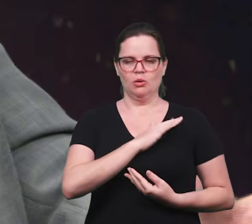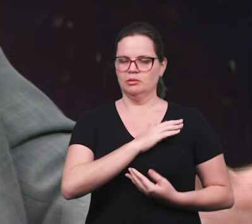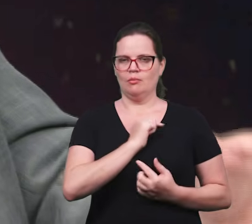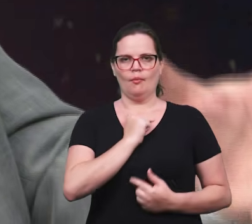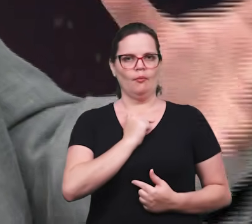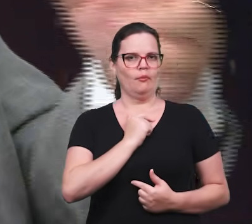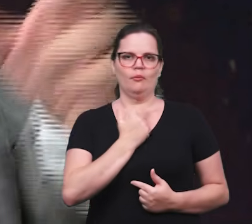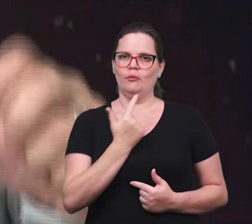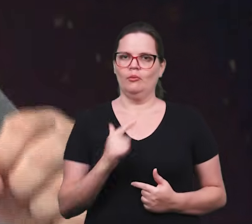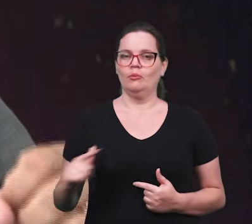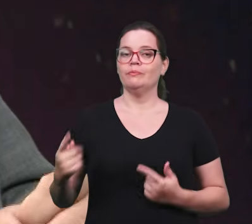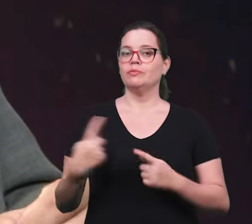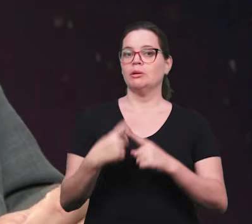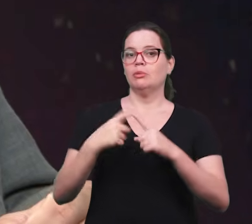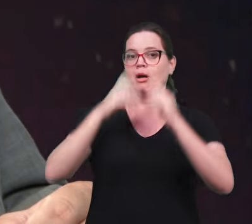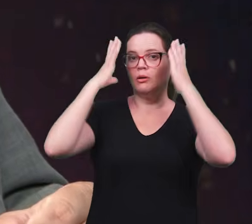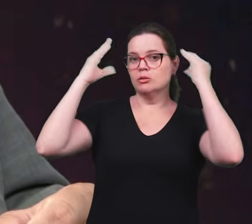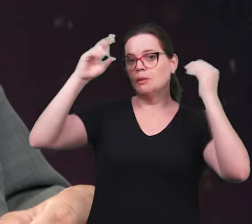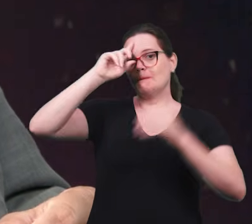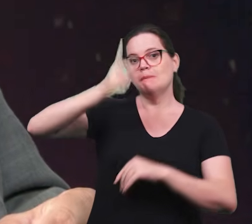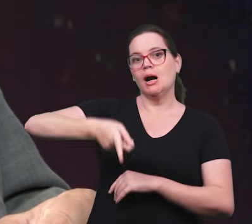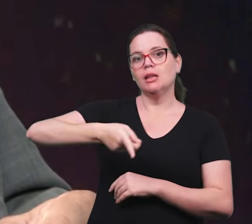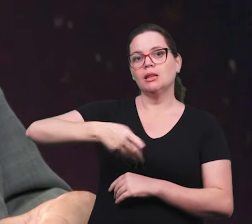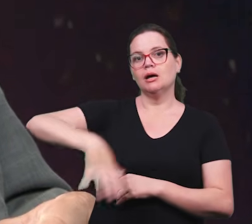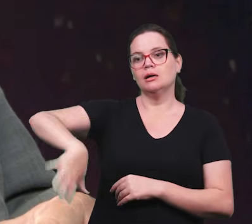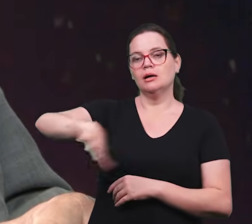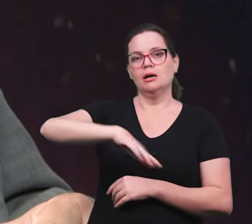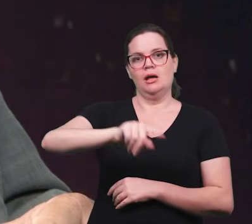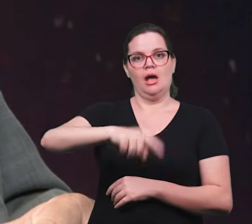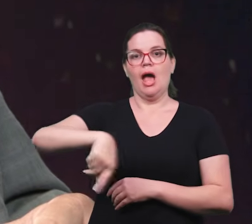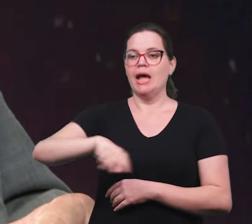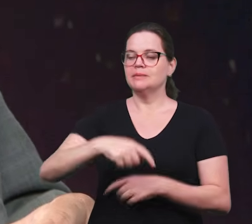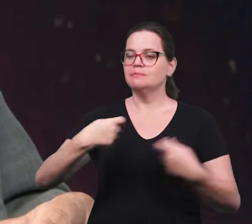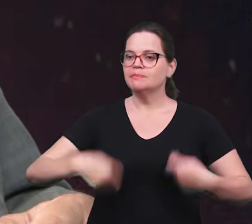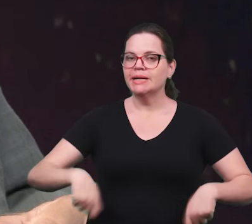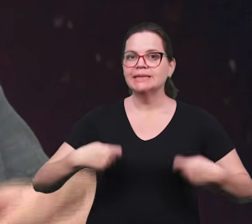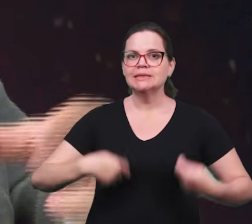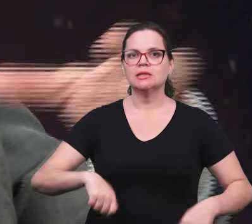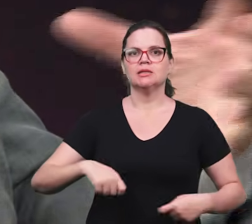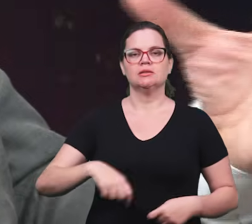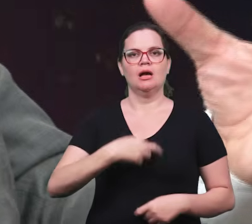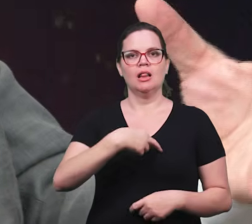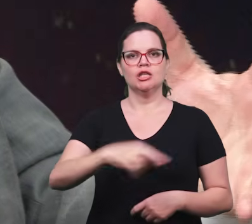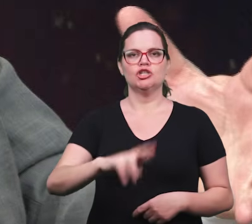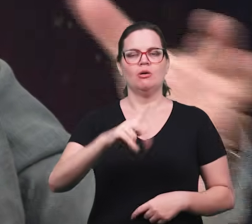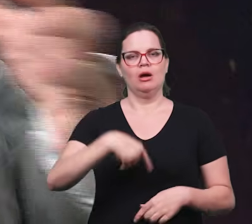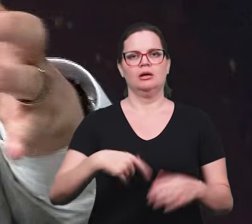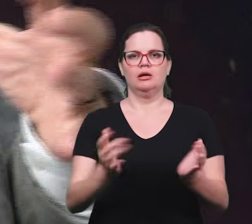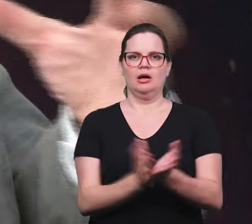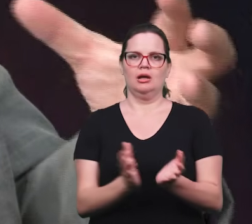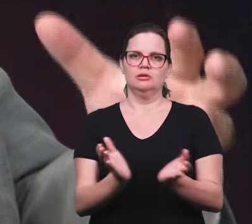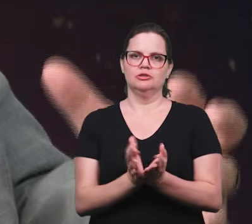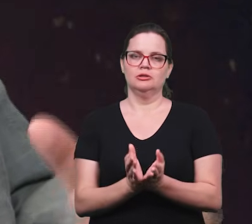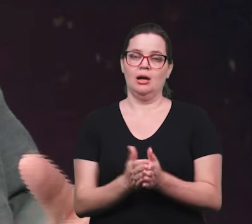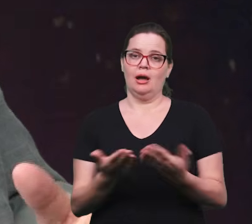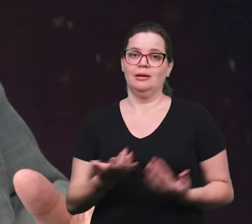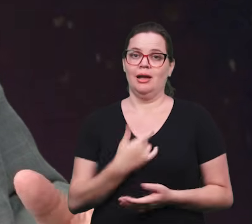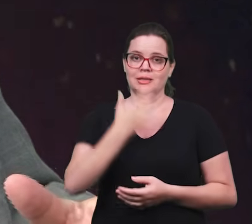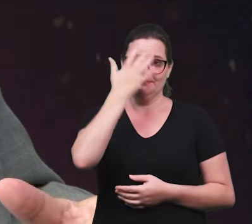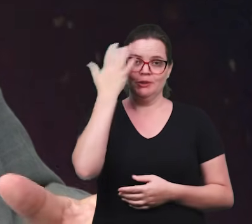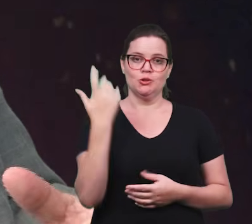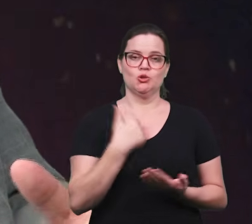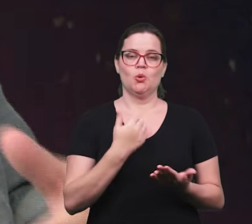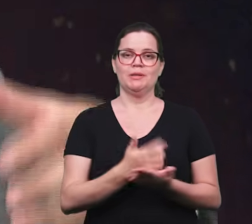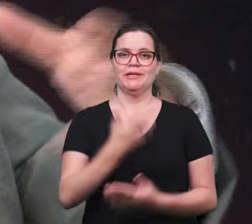o Constantino traz a igreja como sendo parte do seu império, as pessoas que estavam ao redor começaram a se